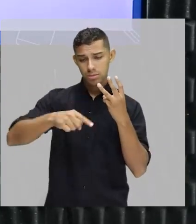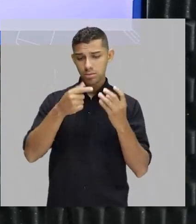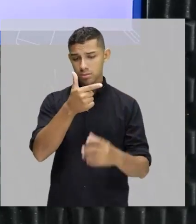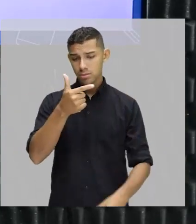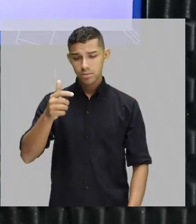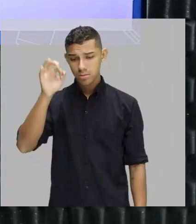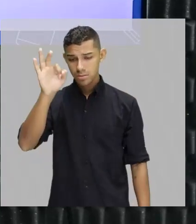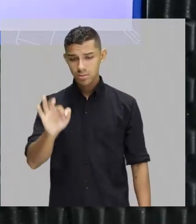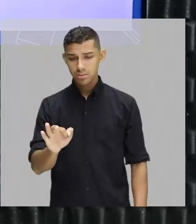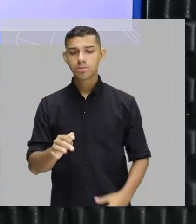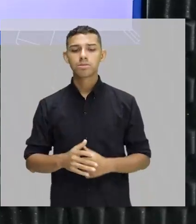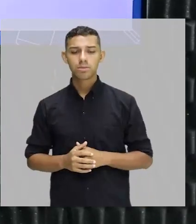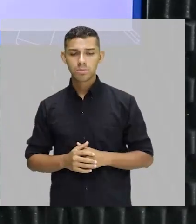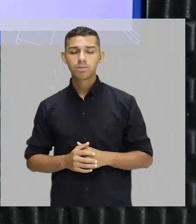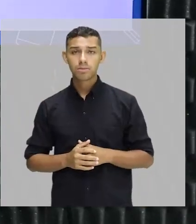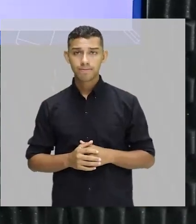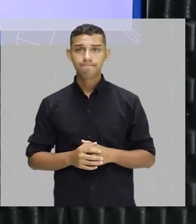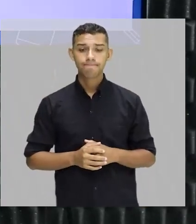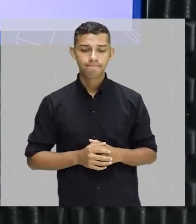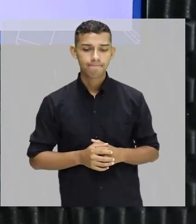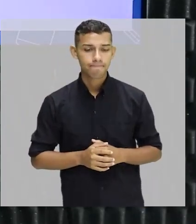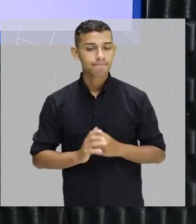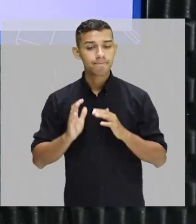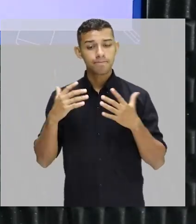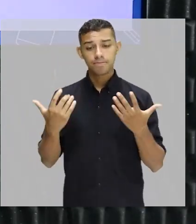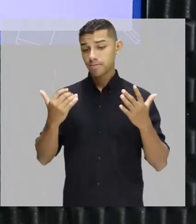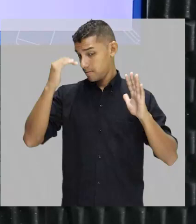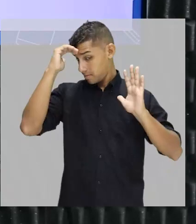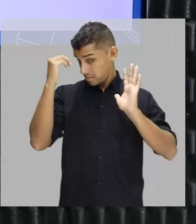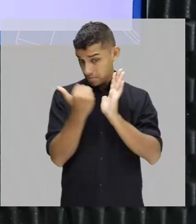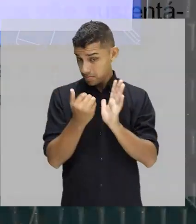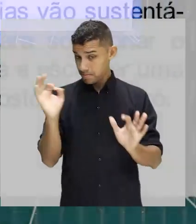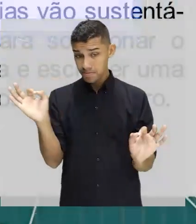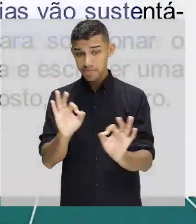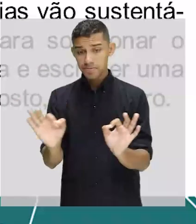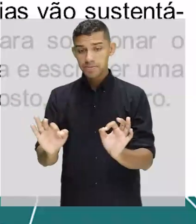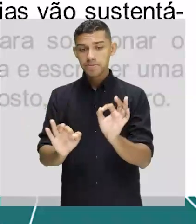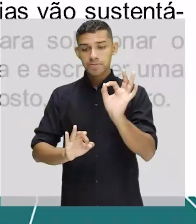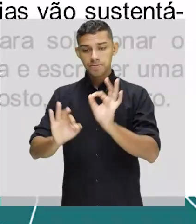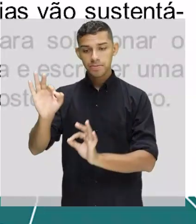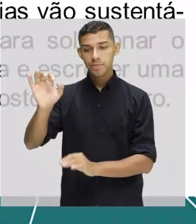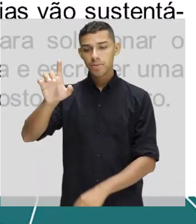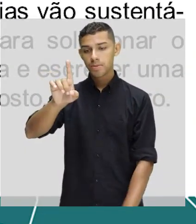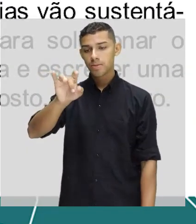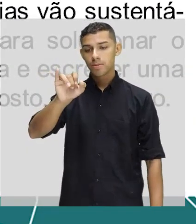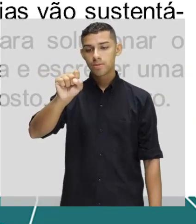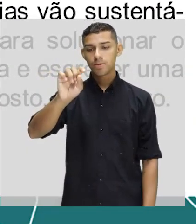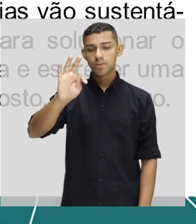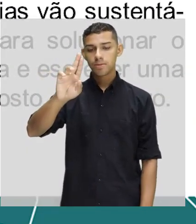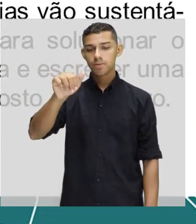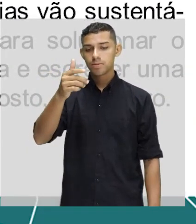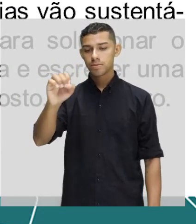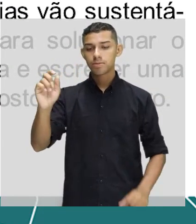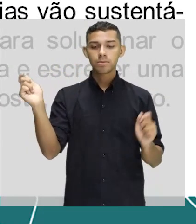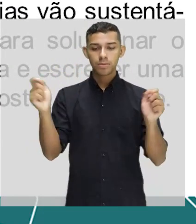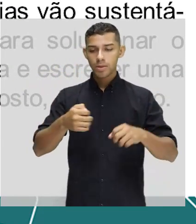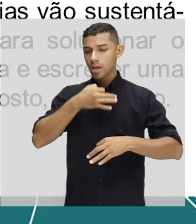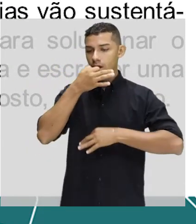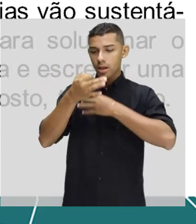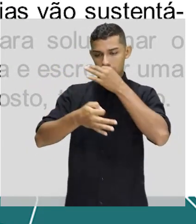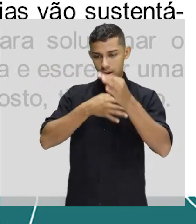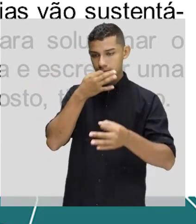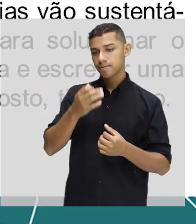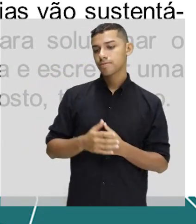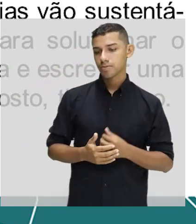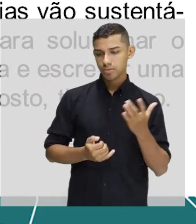redações, certo? A desobediência ao formato da dissertação. O texto precisa ser dissertativo,